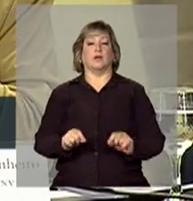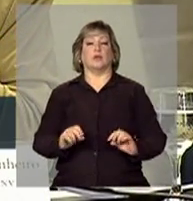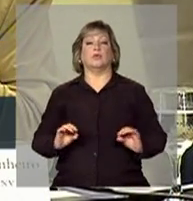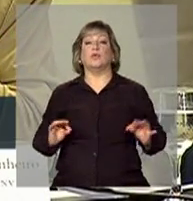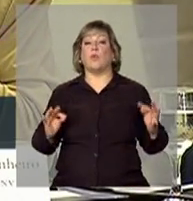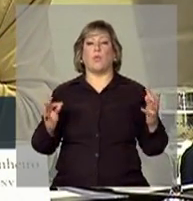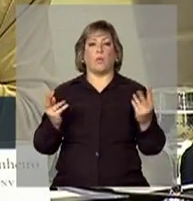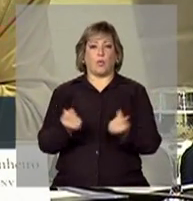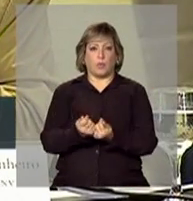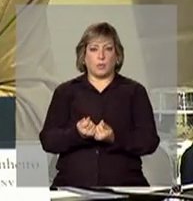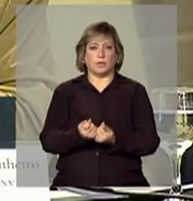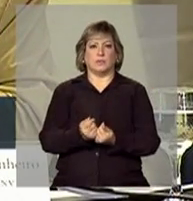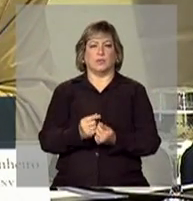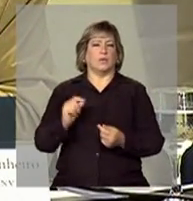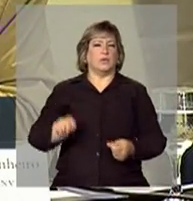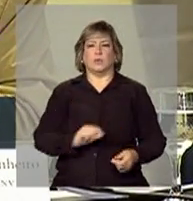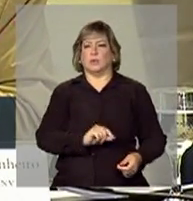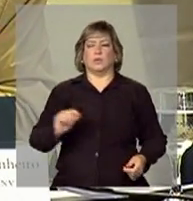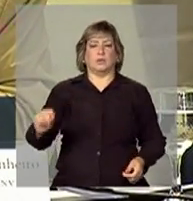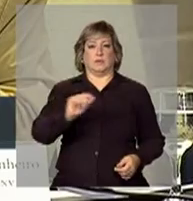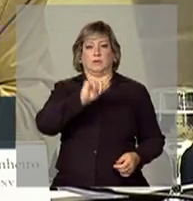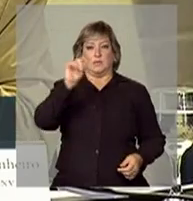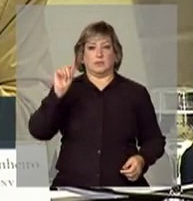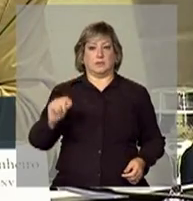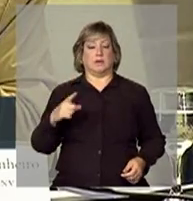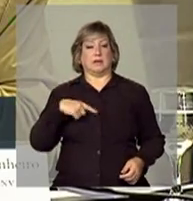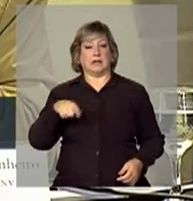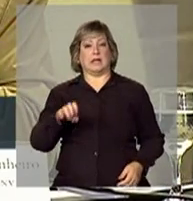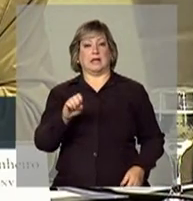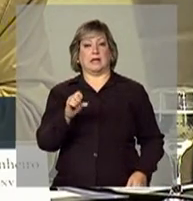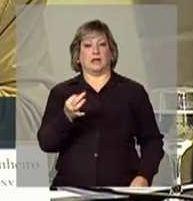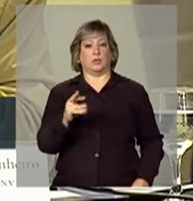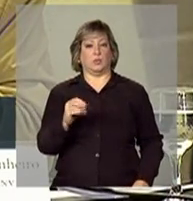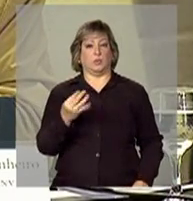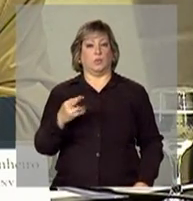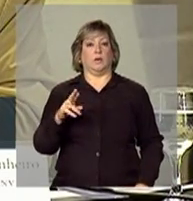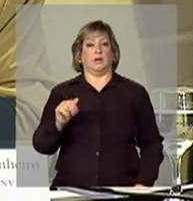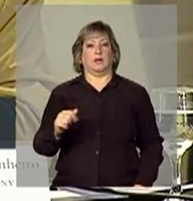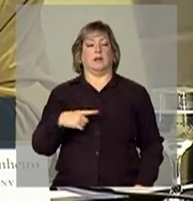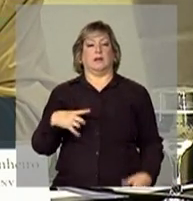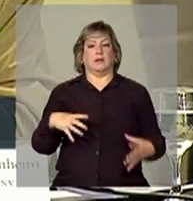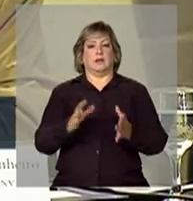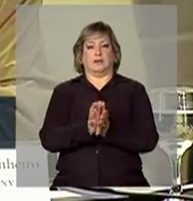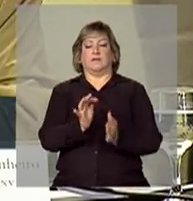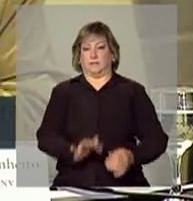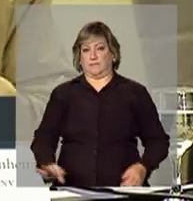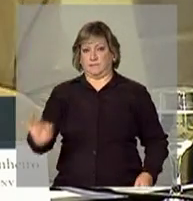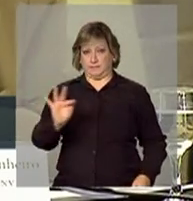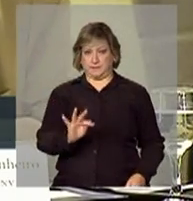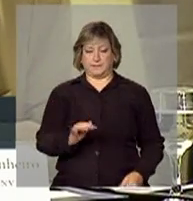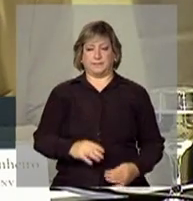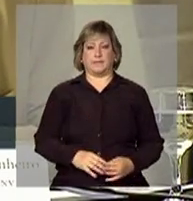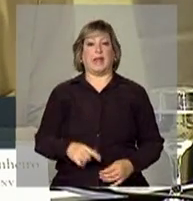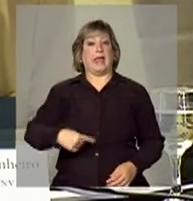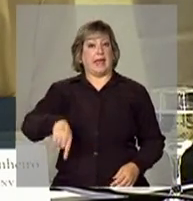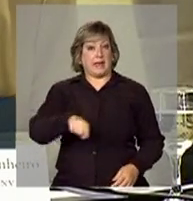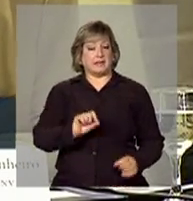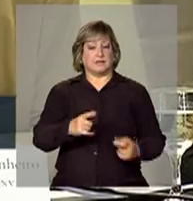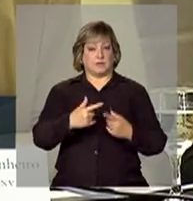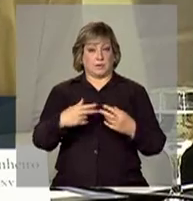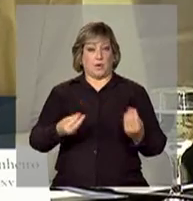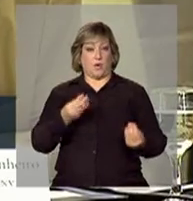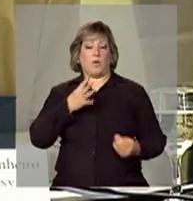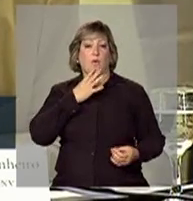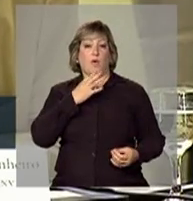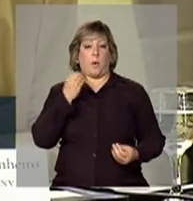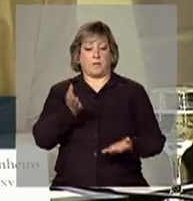os rincões da estrutura da organização federal. Essas estruturas, conhecidas como divisões